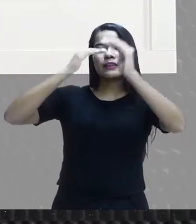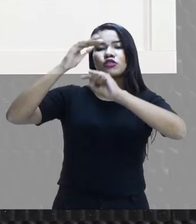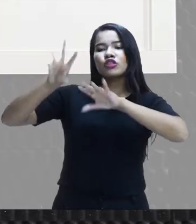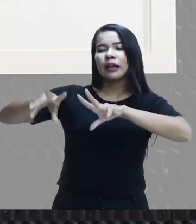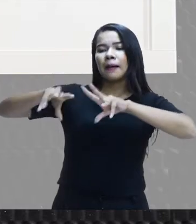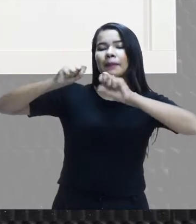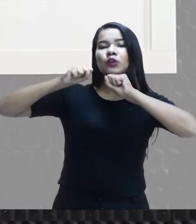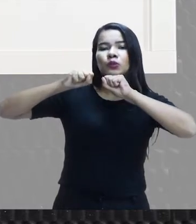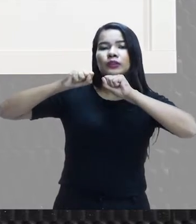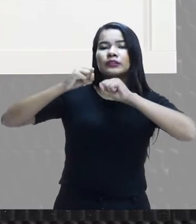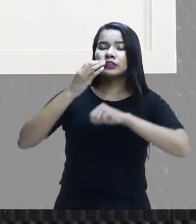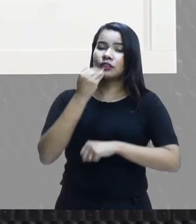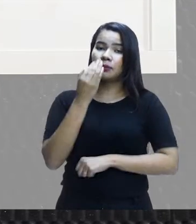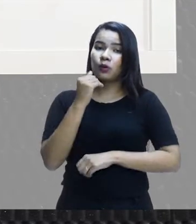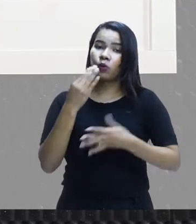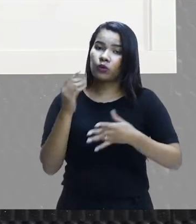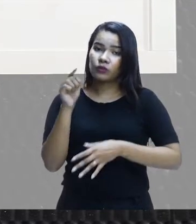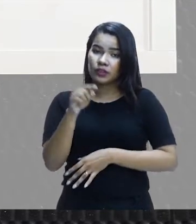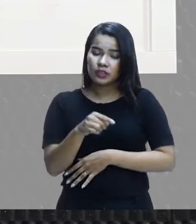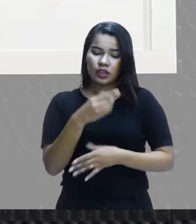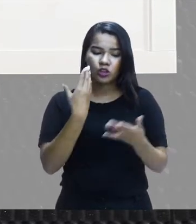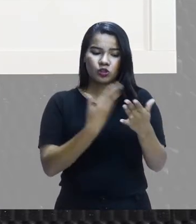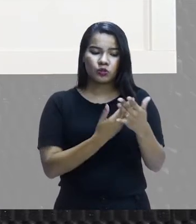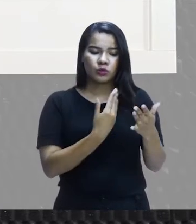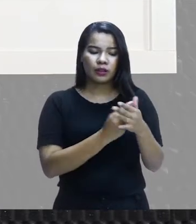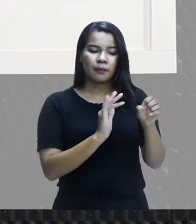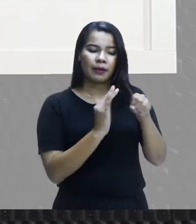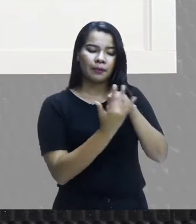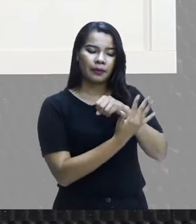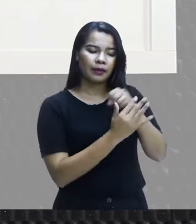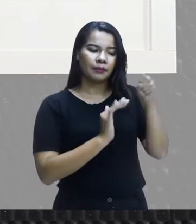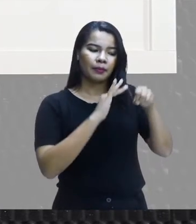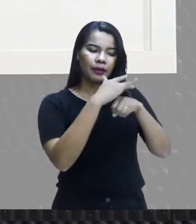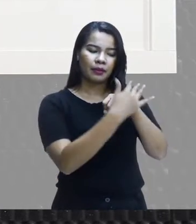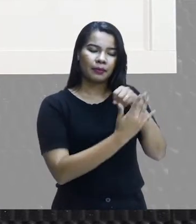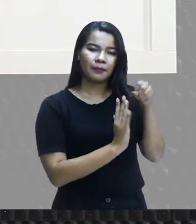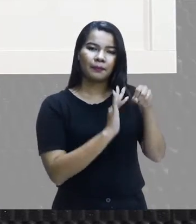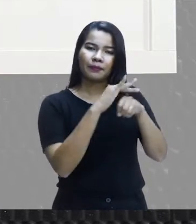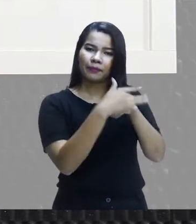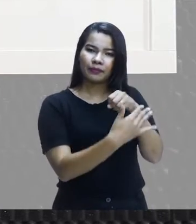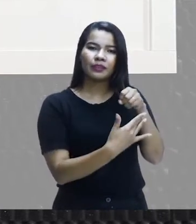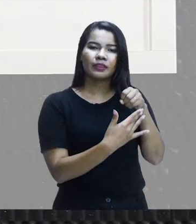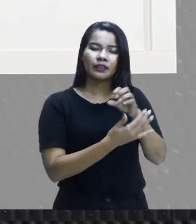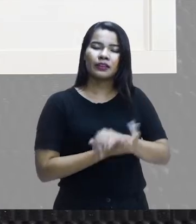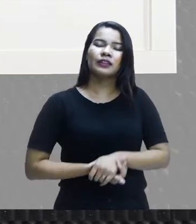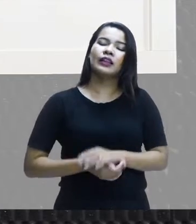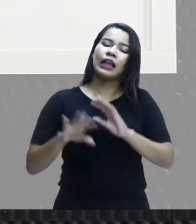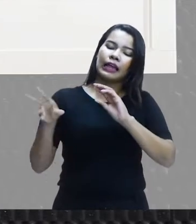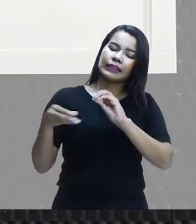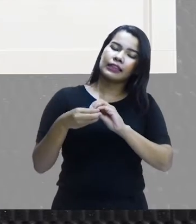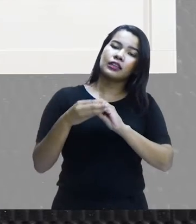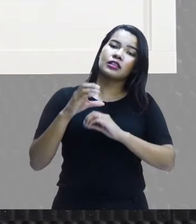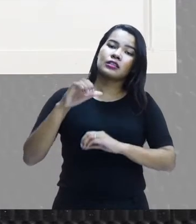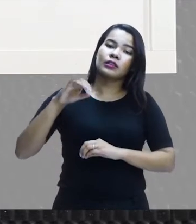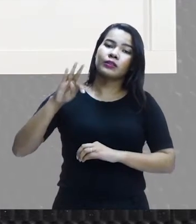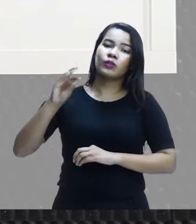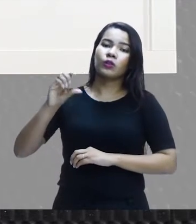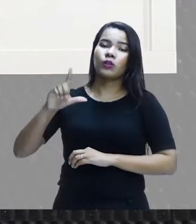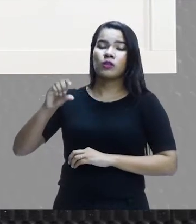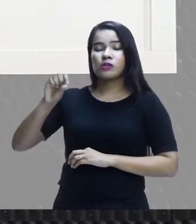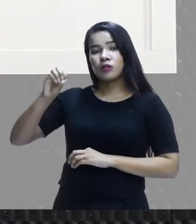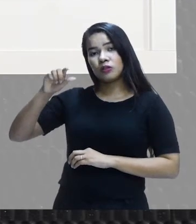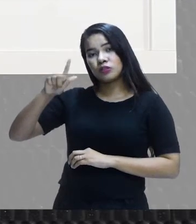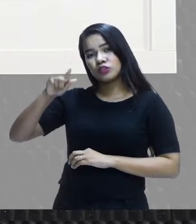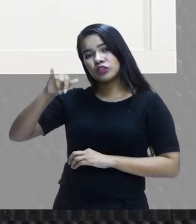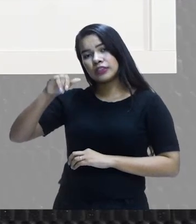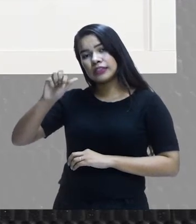alimento. Lá, quando você estuda a membrana plasmática, permeabilidade celular, dentro da citologia, a gente